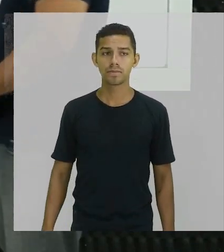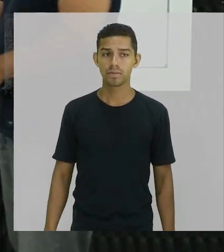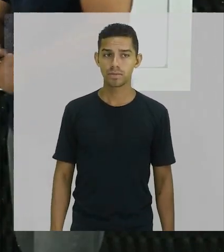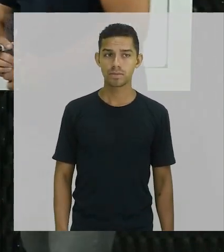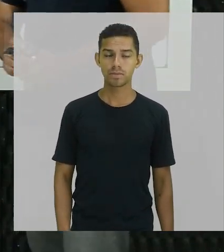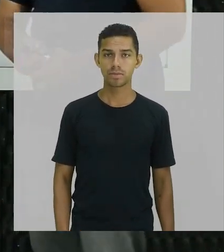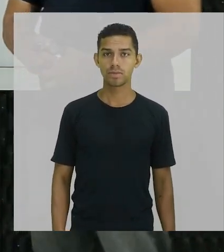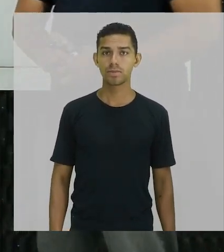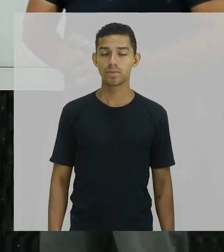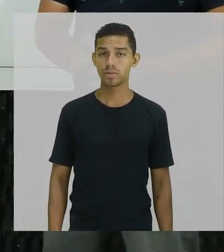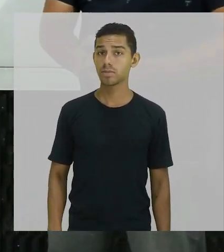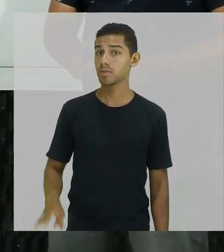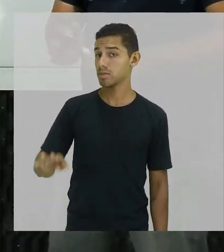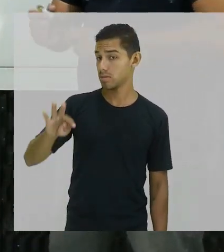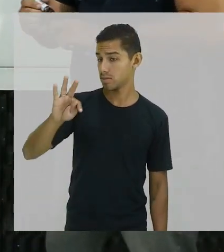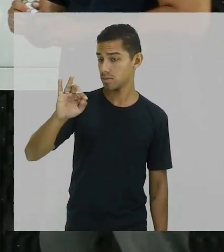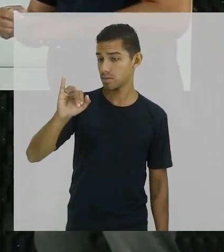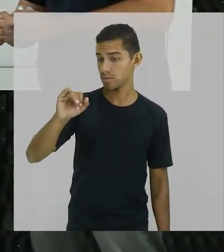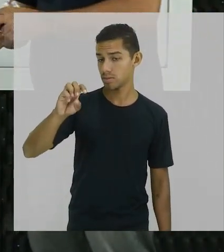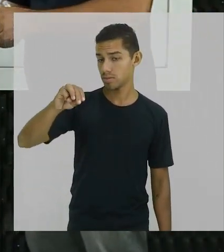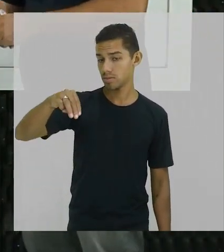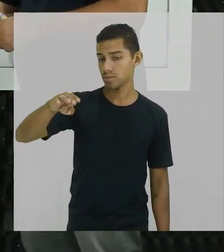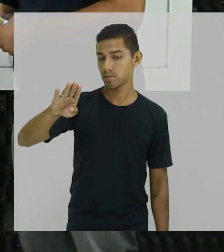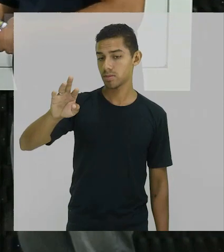certo? Esse timbre